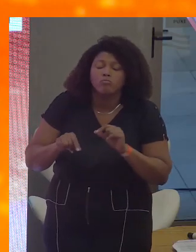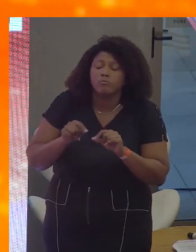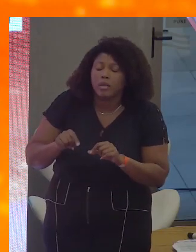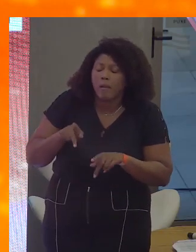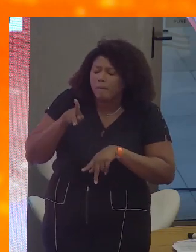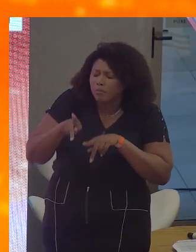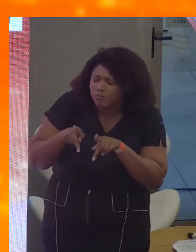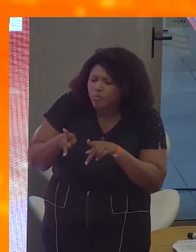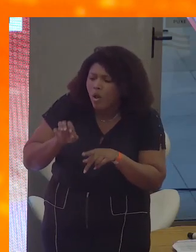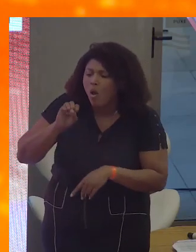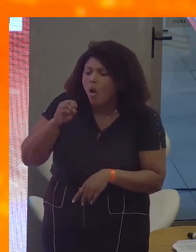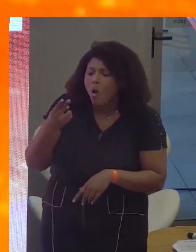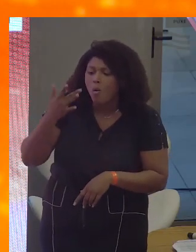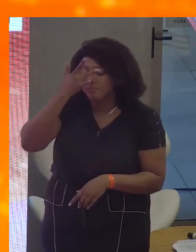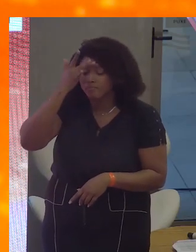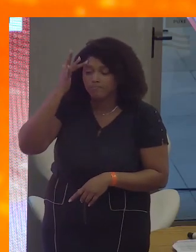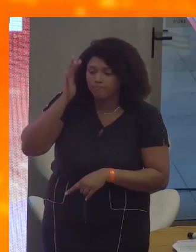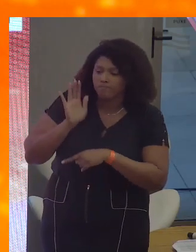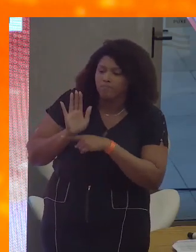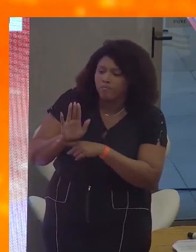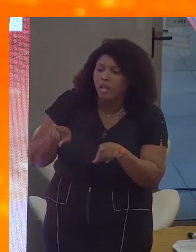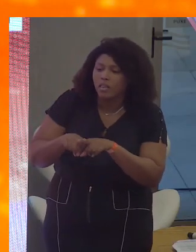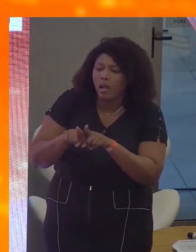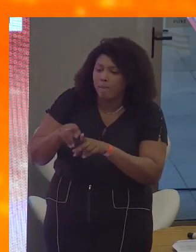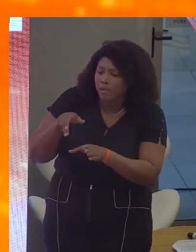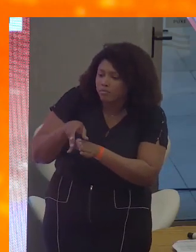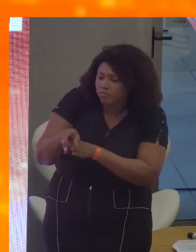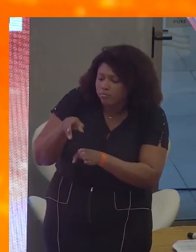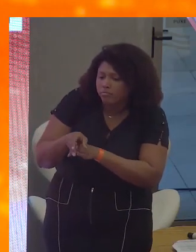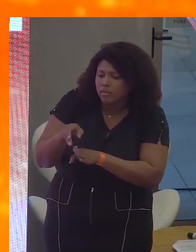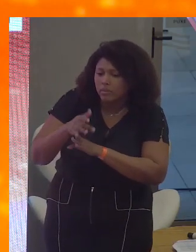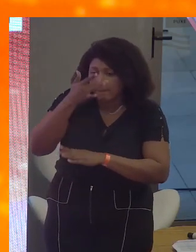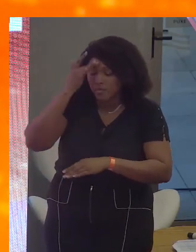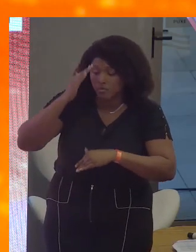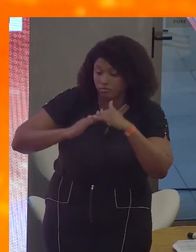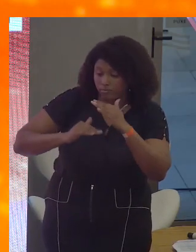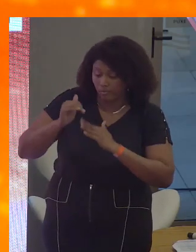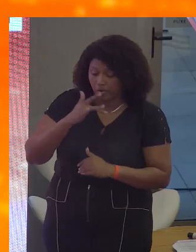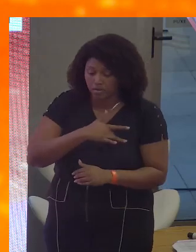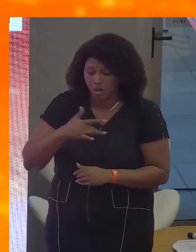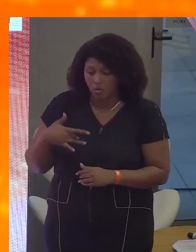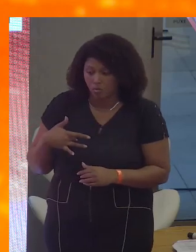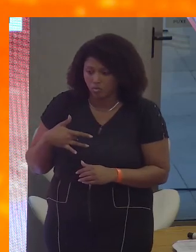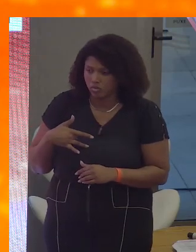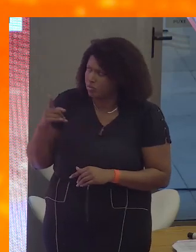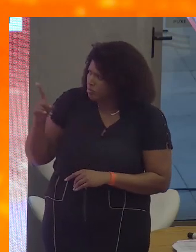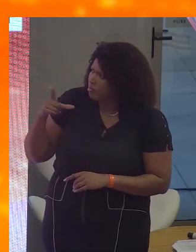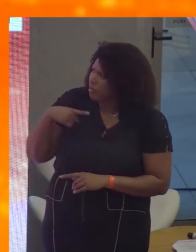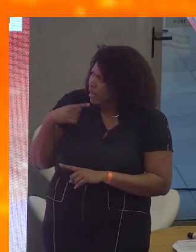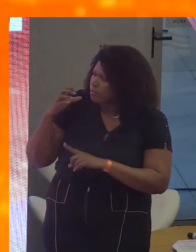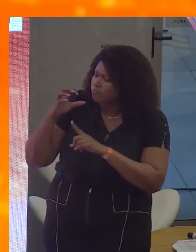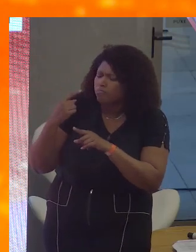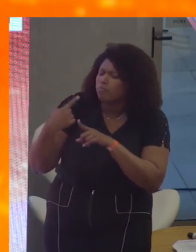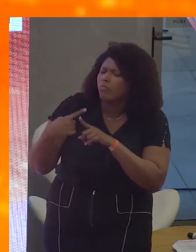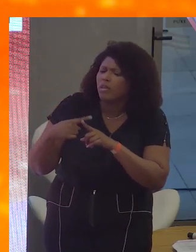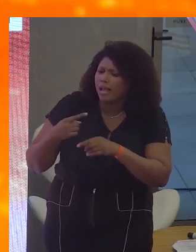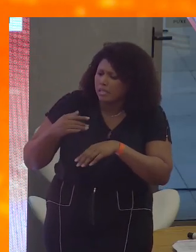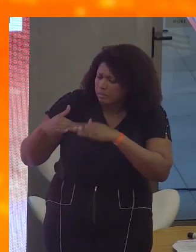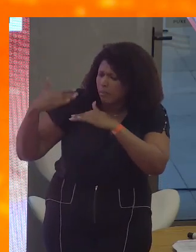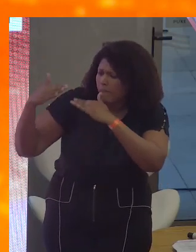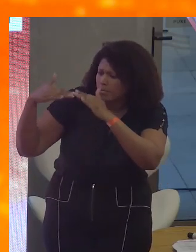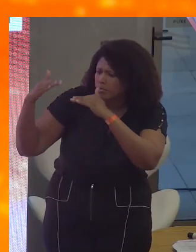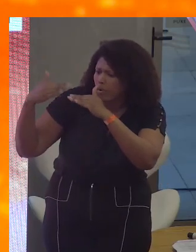da indicação e orientação por parte dos profissionais de saúde. O interesse por ela vem crescendo nas 2 últimas